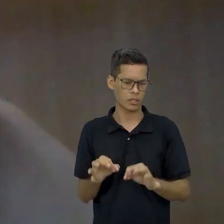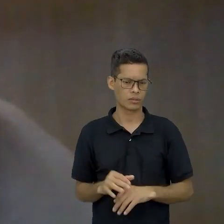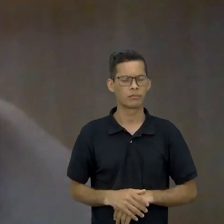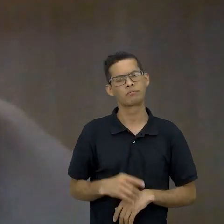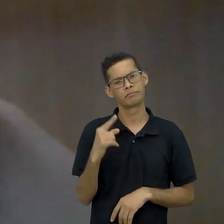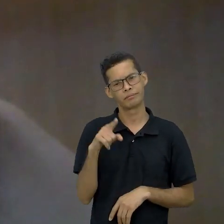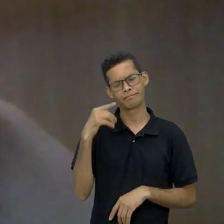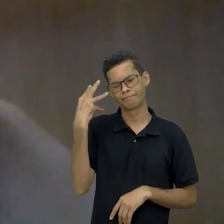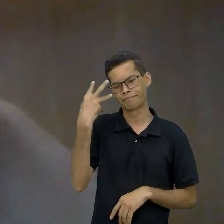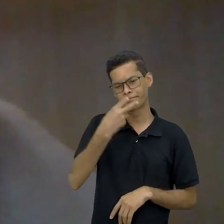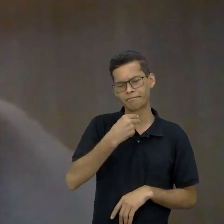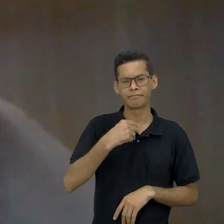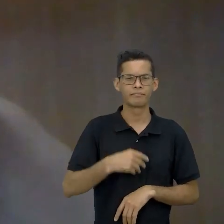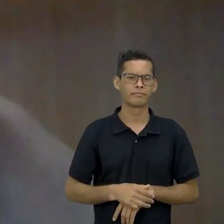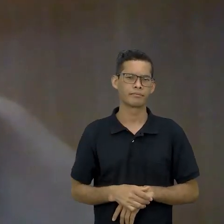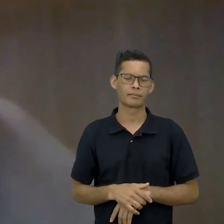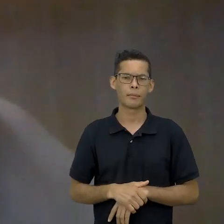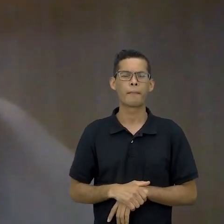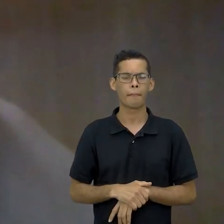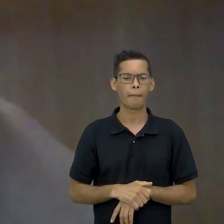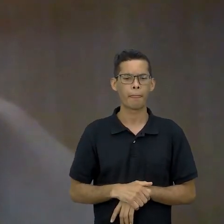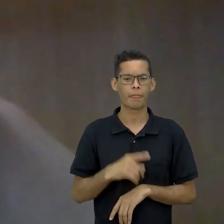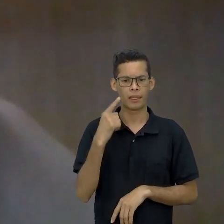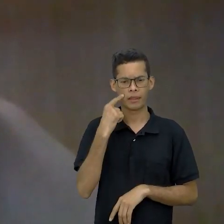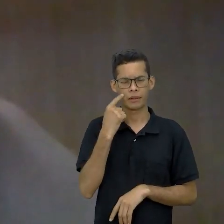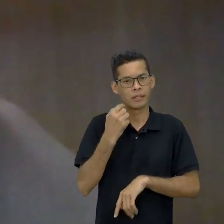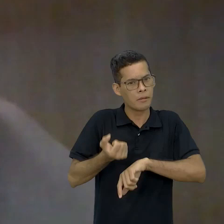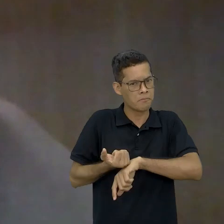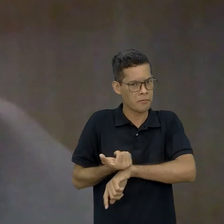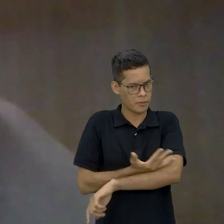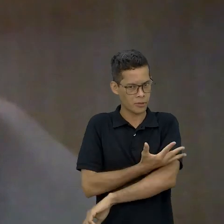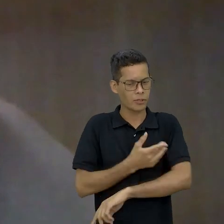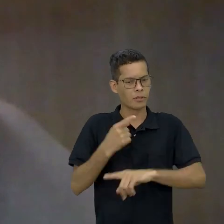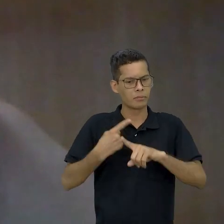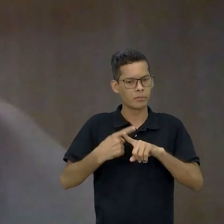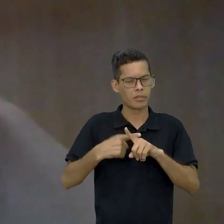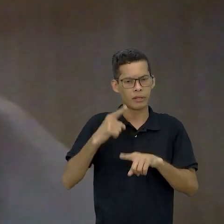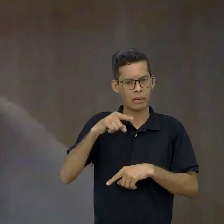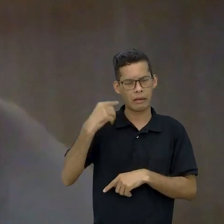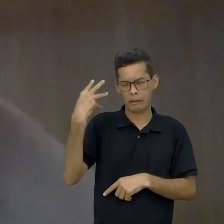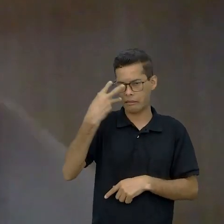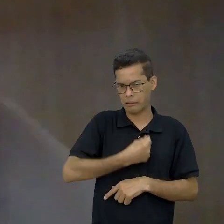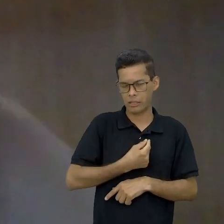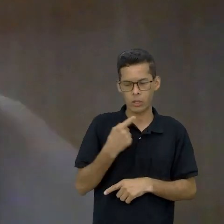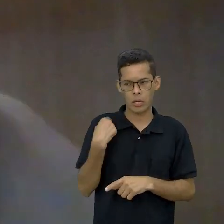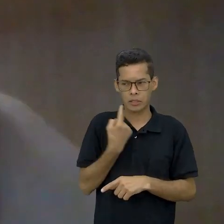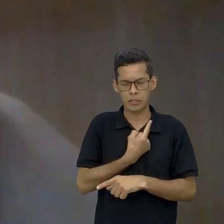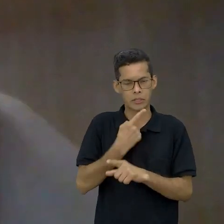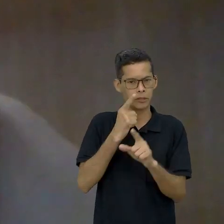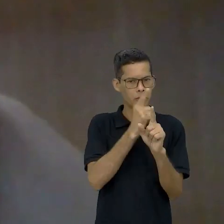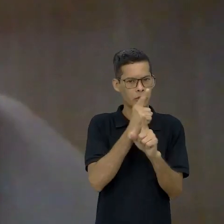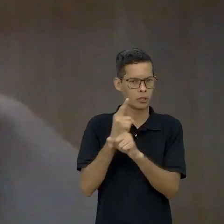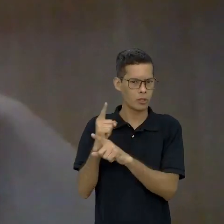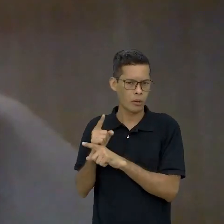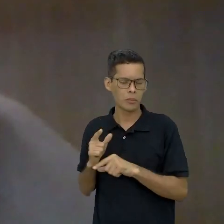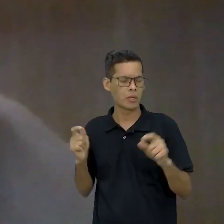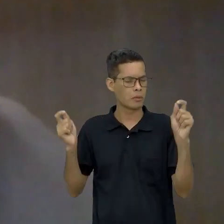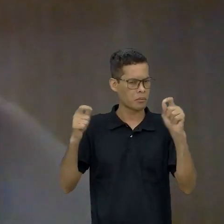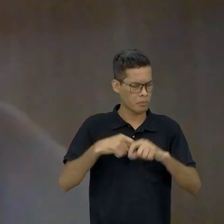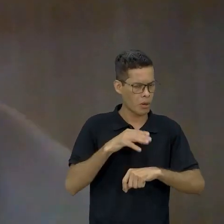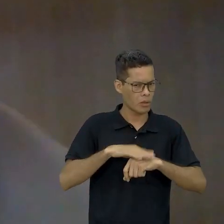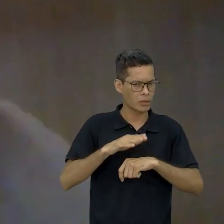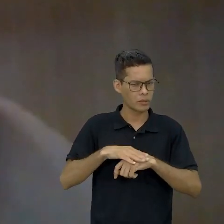muito lindo, né? A gente se emociona porque é muito lindo quando a gente descobre que pode melhorar a